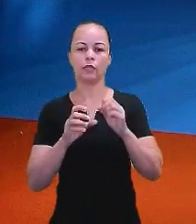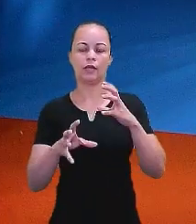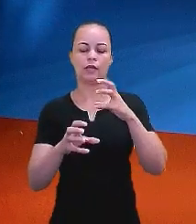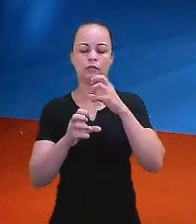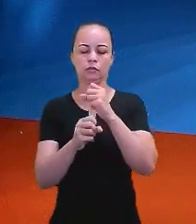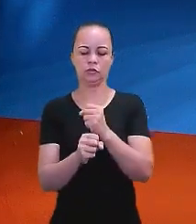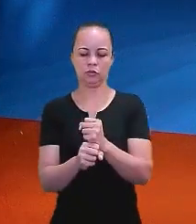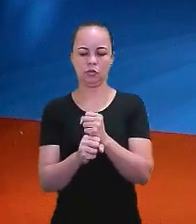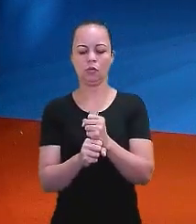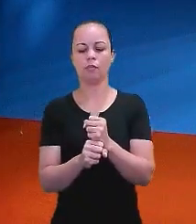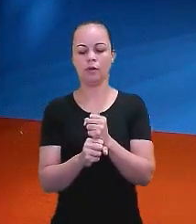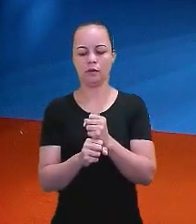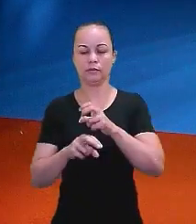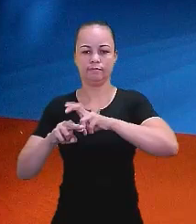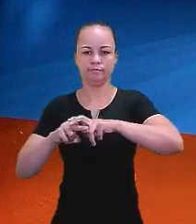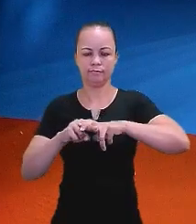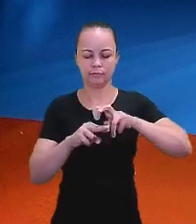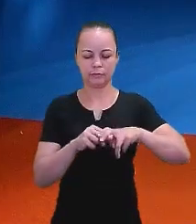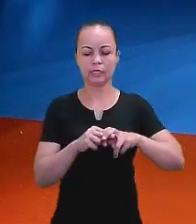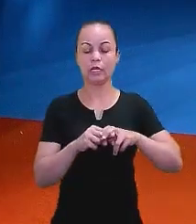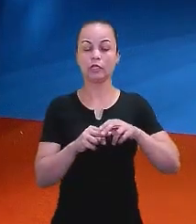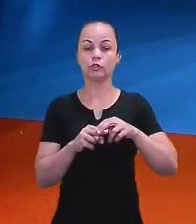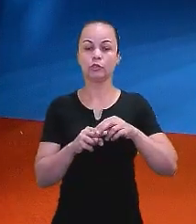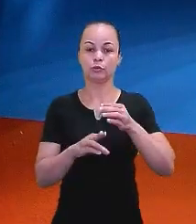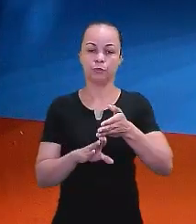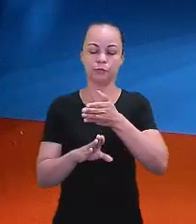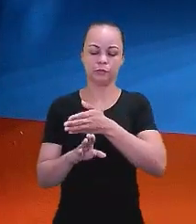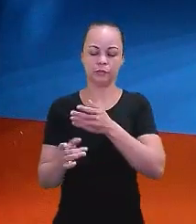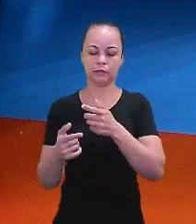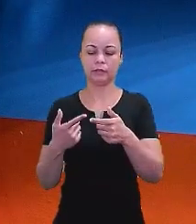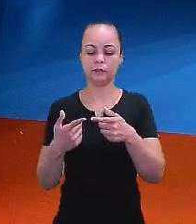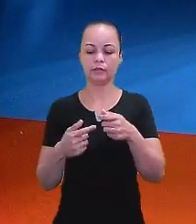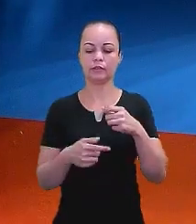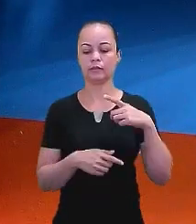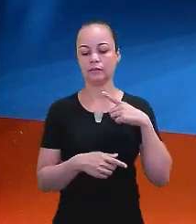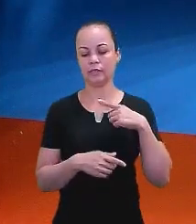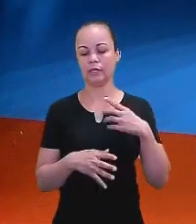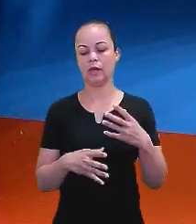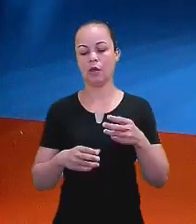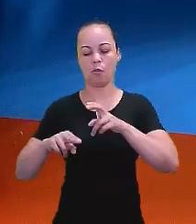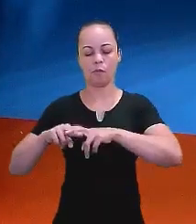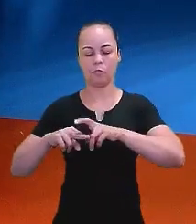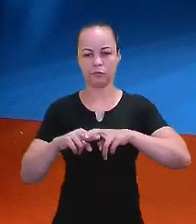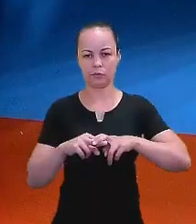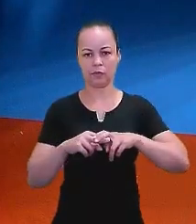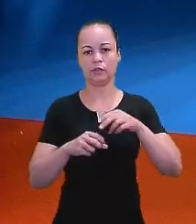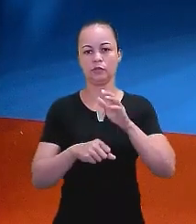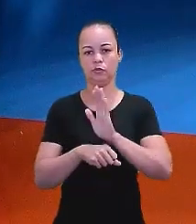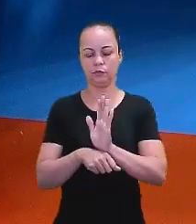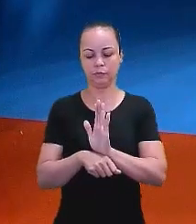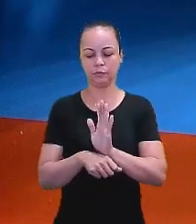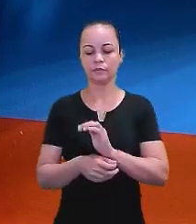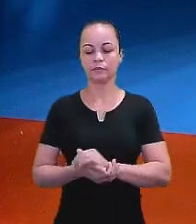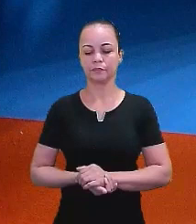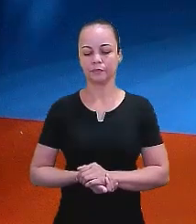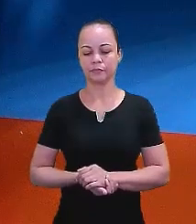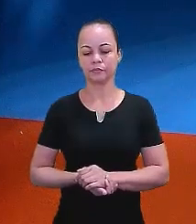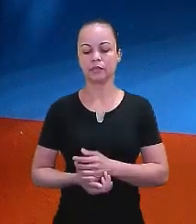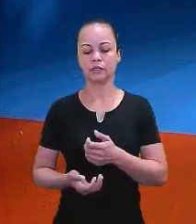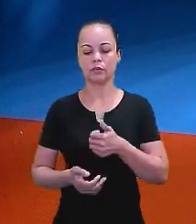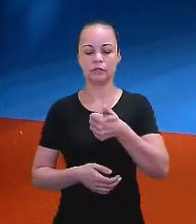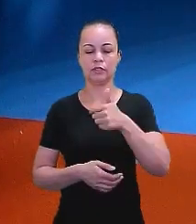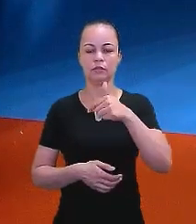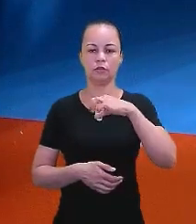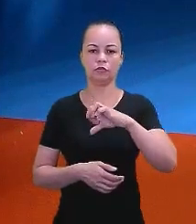das poltronas dos casos anteriores será o total de poltronas no cinema. Portanto, 192